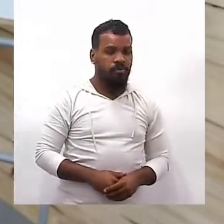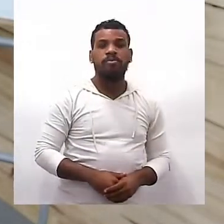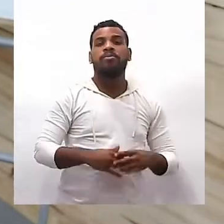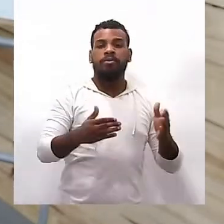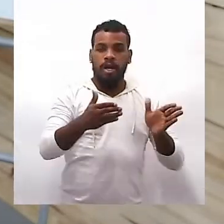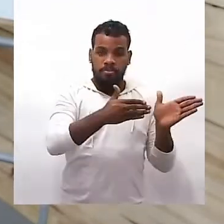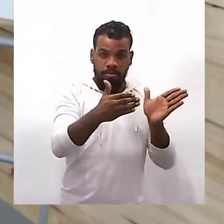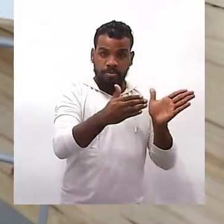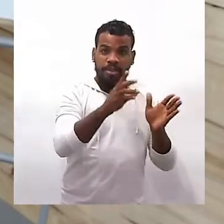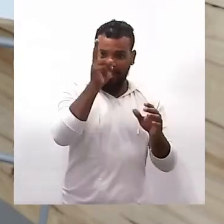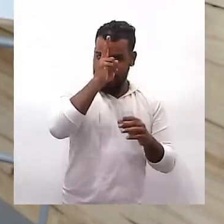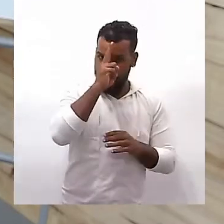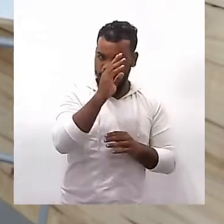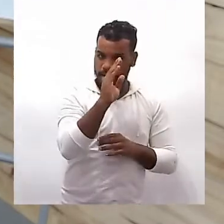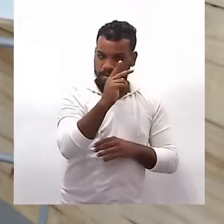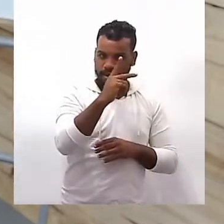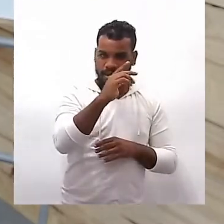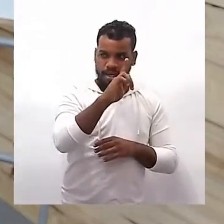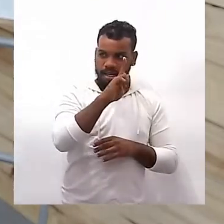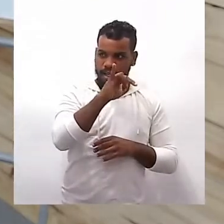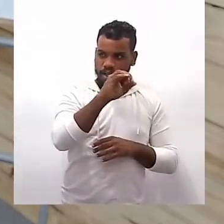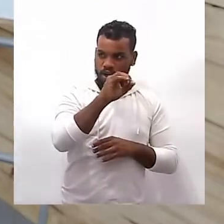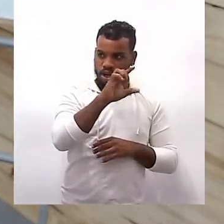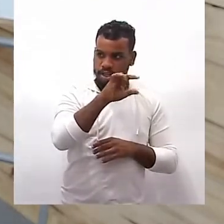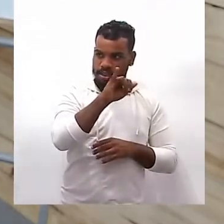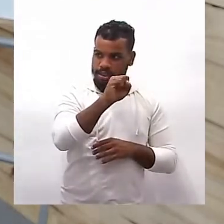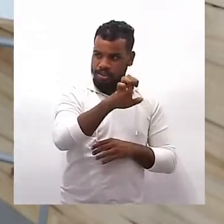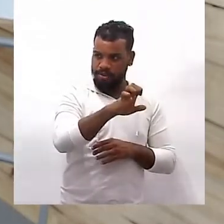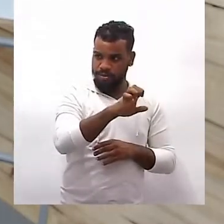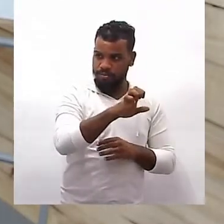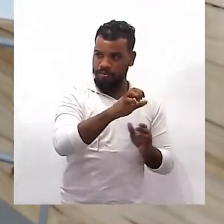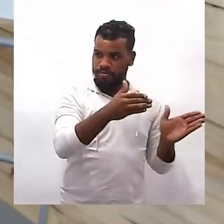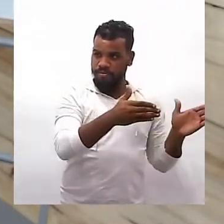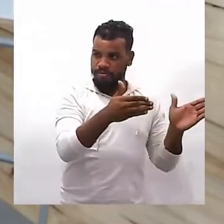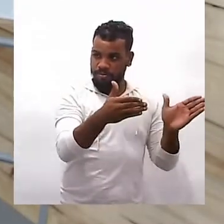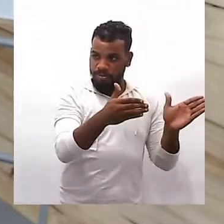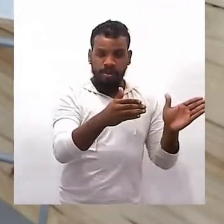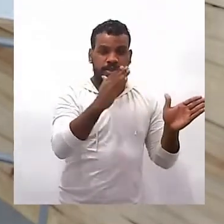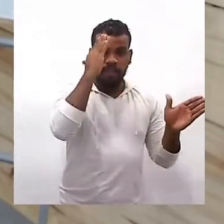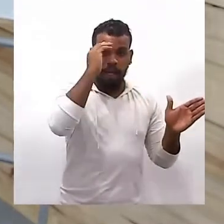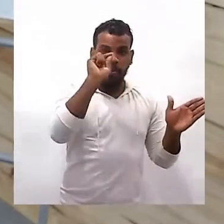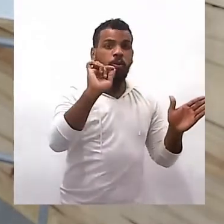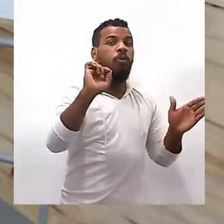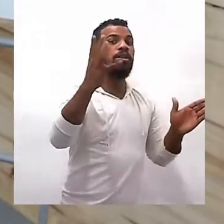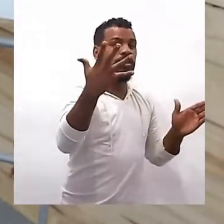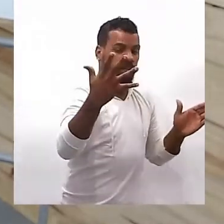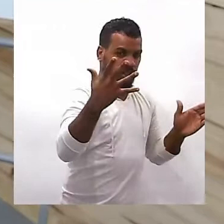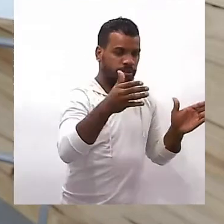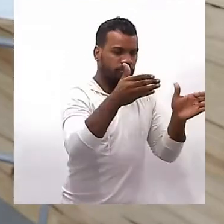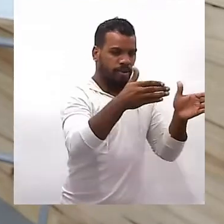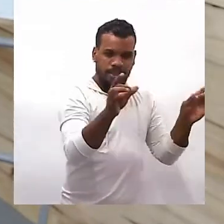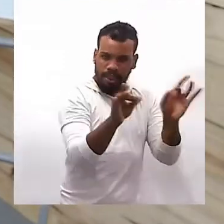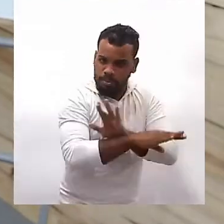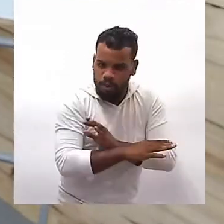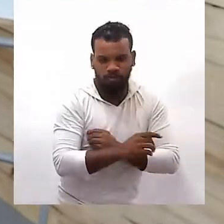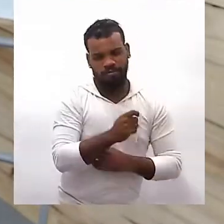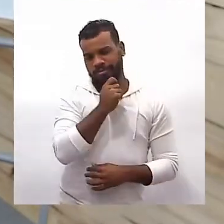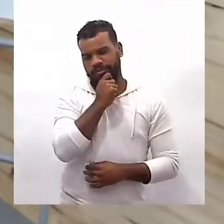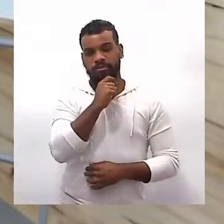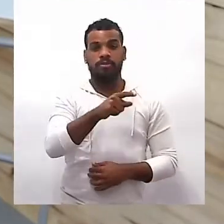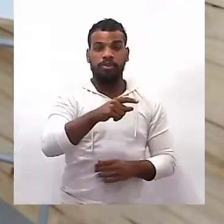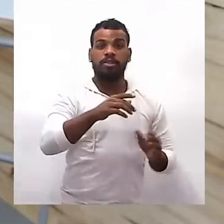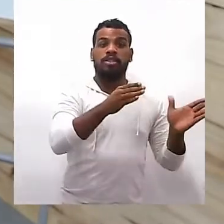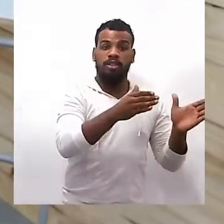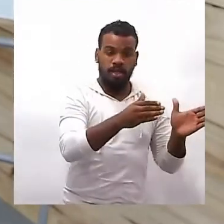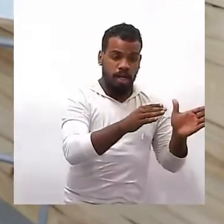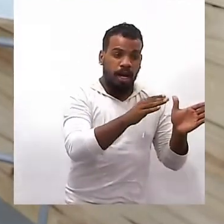glicólise. Essa primeira etapa é a glicólise. Aí sabe o que é que vai acontecer? Terminou? Não. Cada